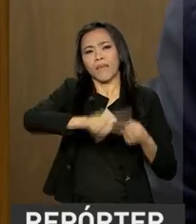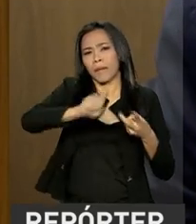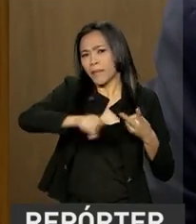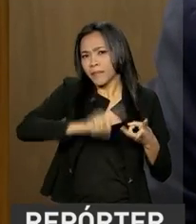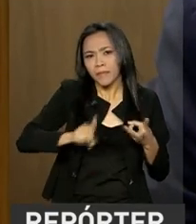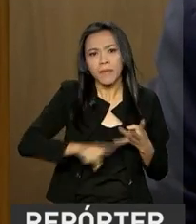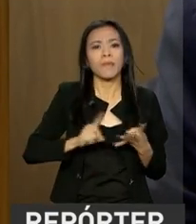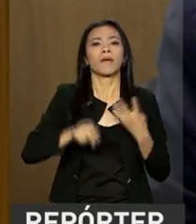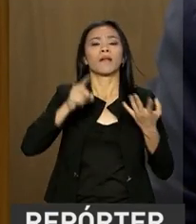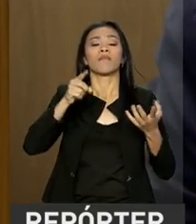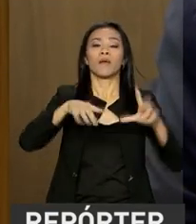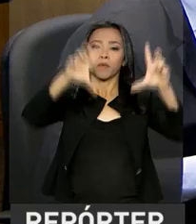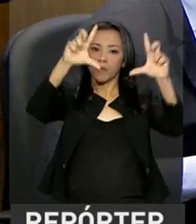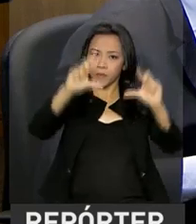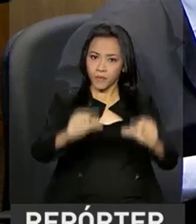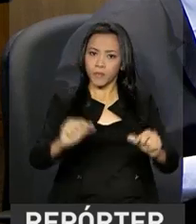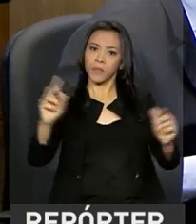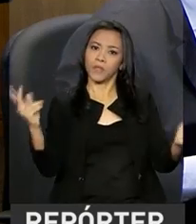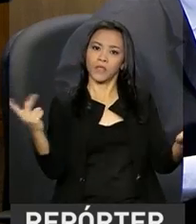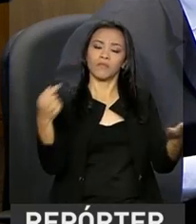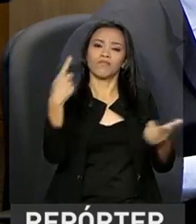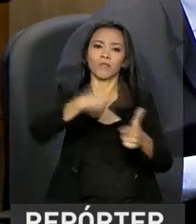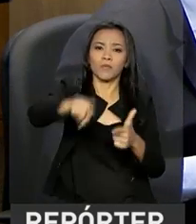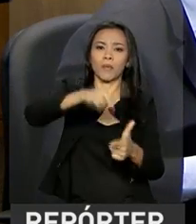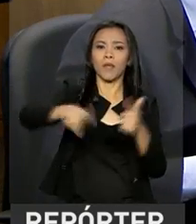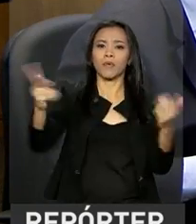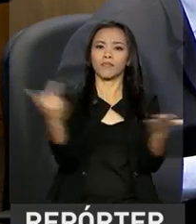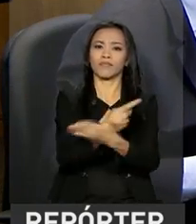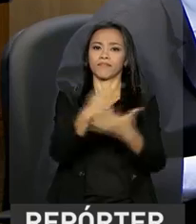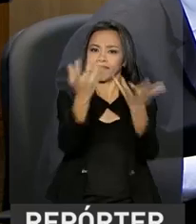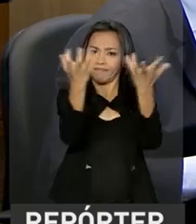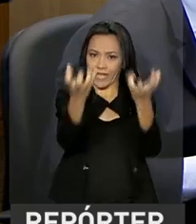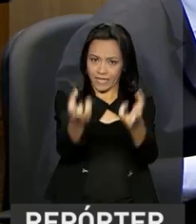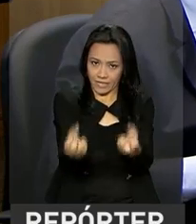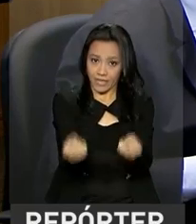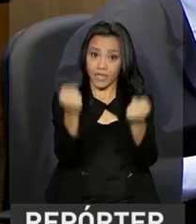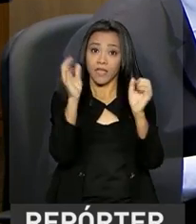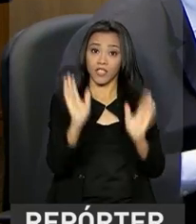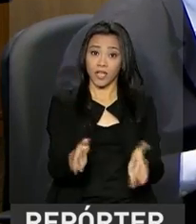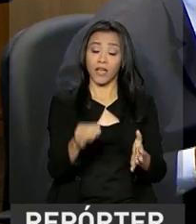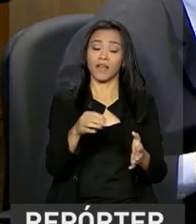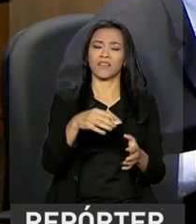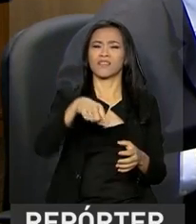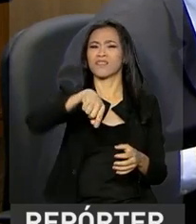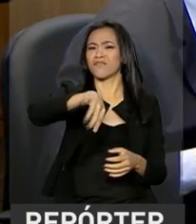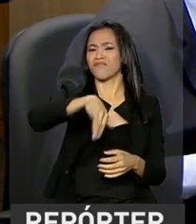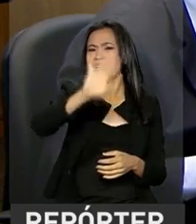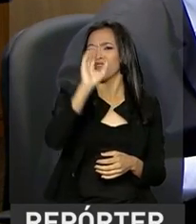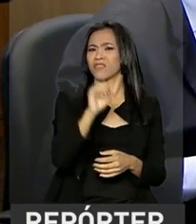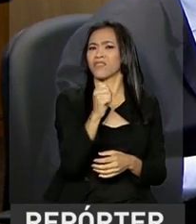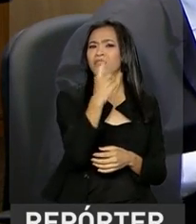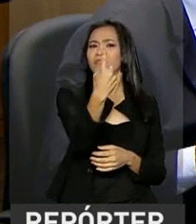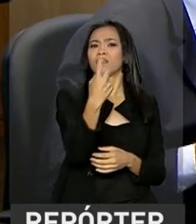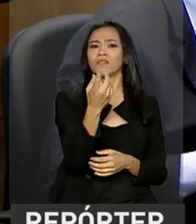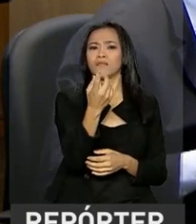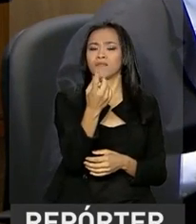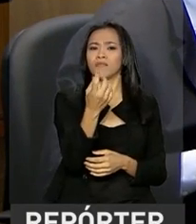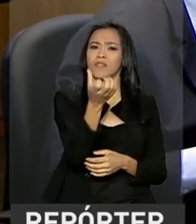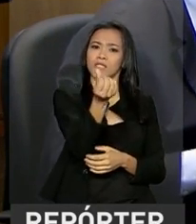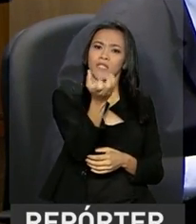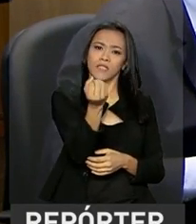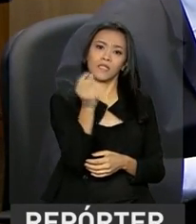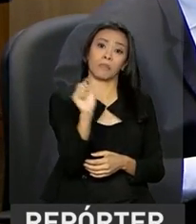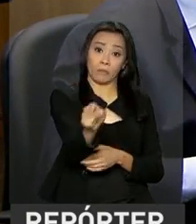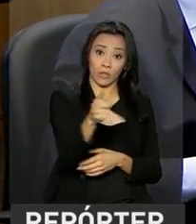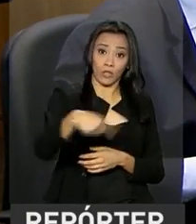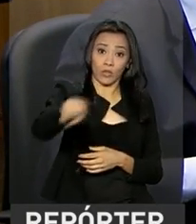eh construindo eh 130.000 cisternas esse ano o recurso suficiente para construir para não ficar nenhuma